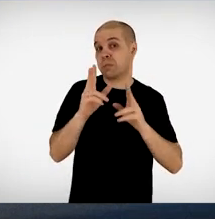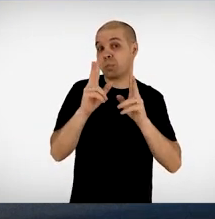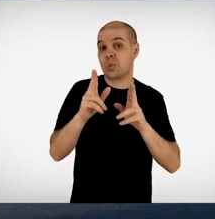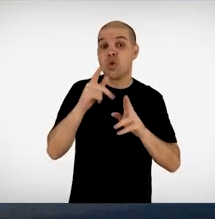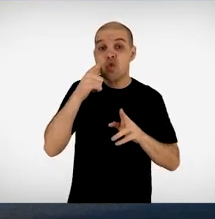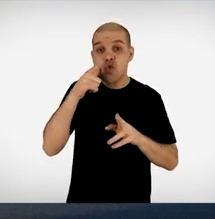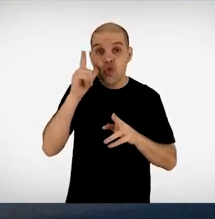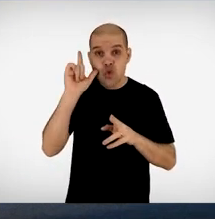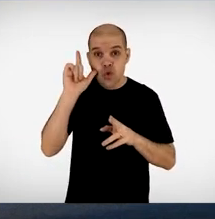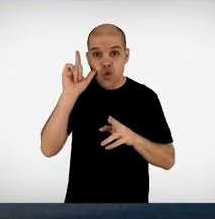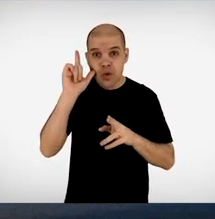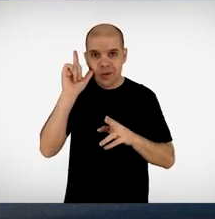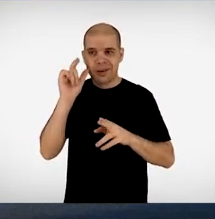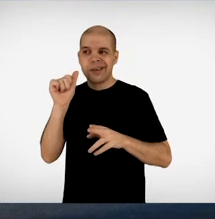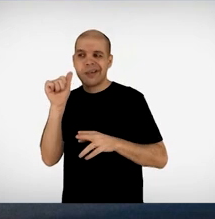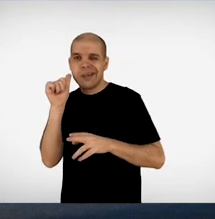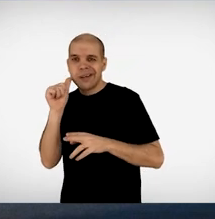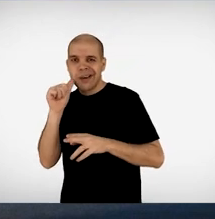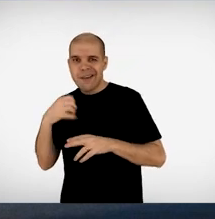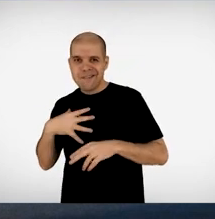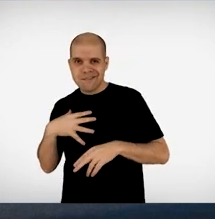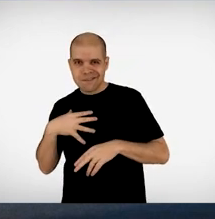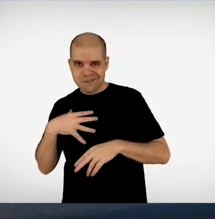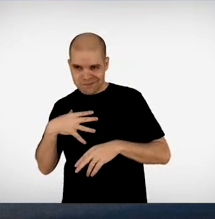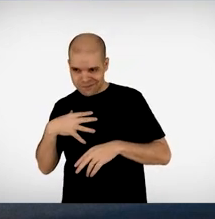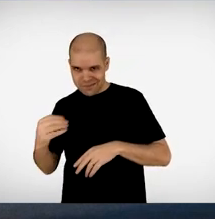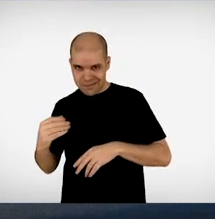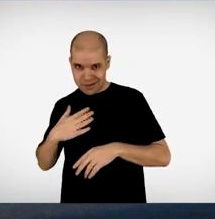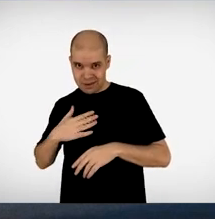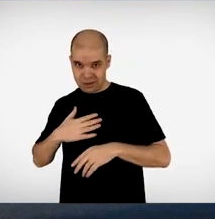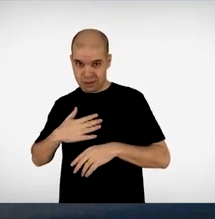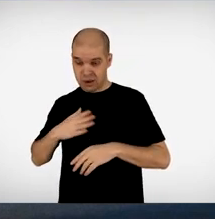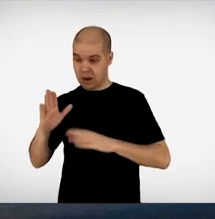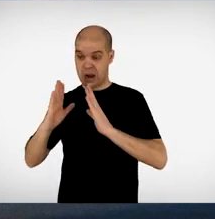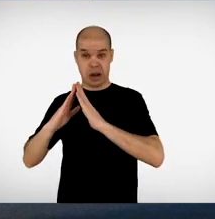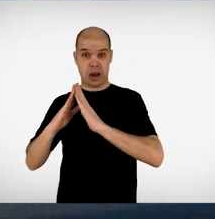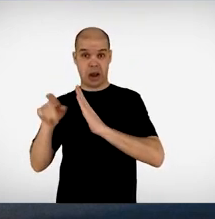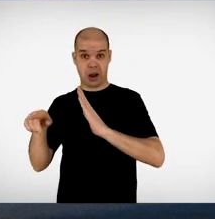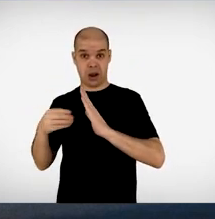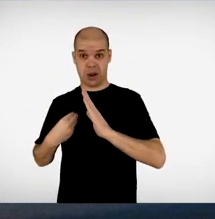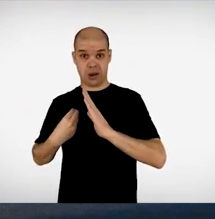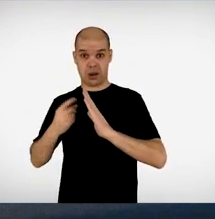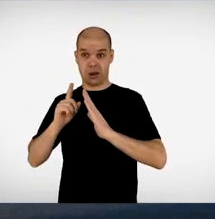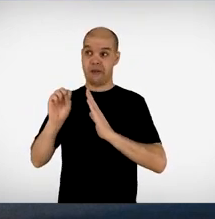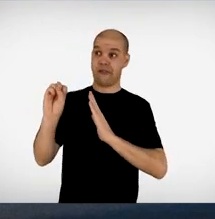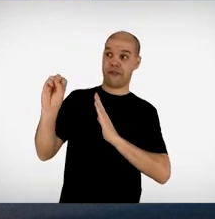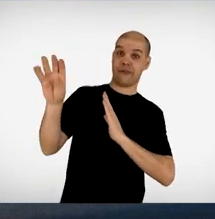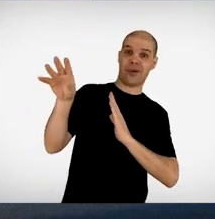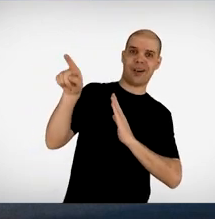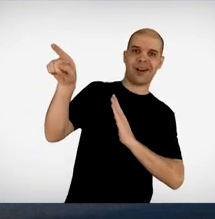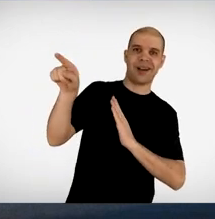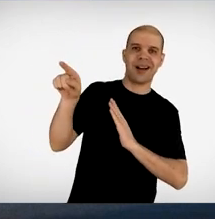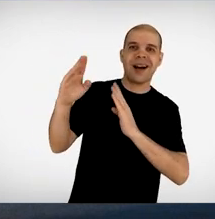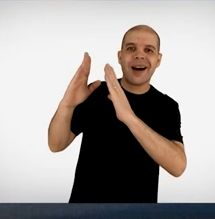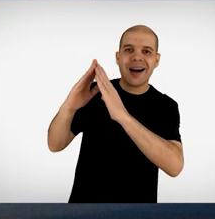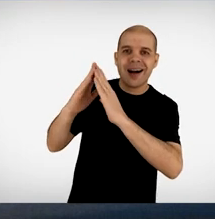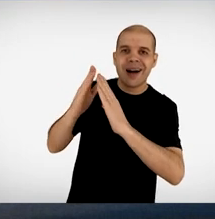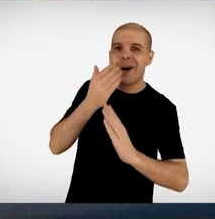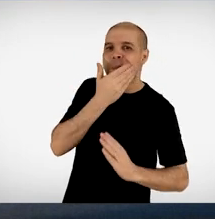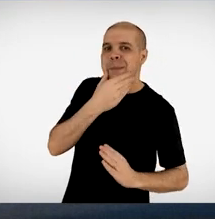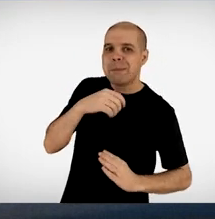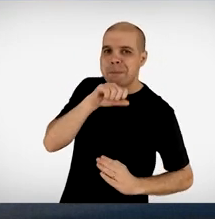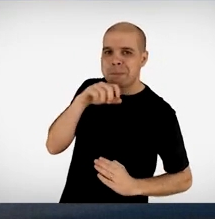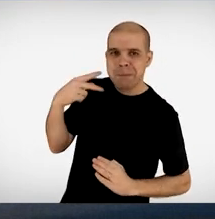no pai. E eu já tinha entregado um monte de trabalho. Aí eu deitei para ver uma série 20h. E eu